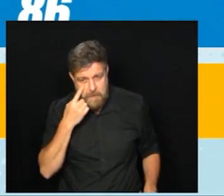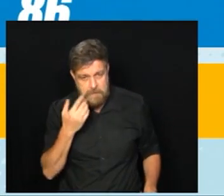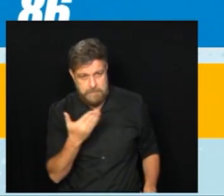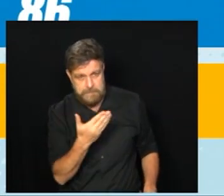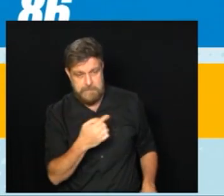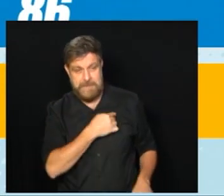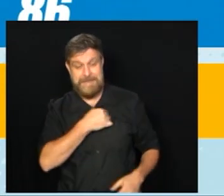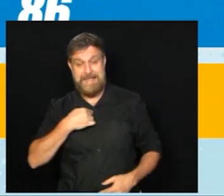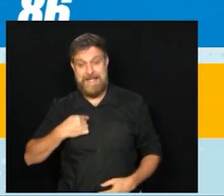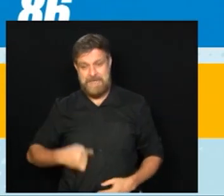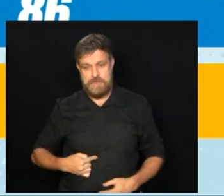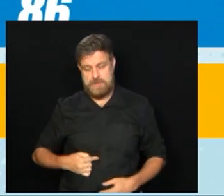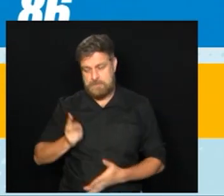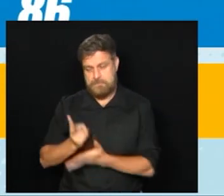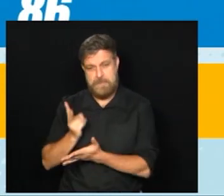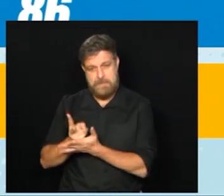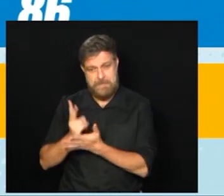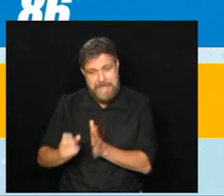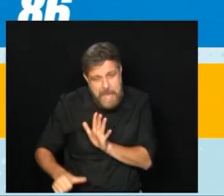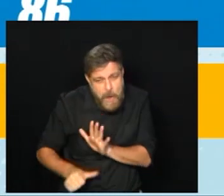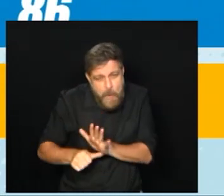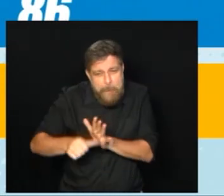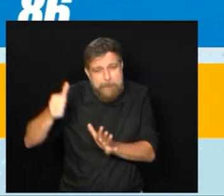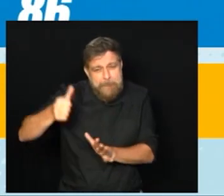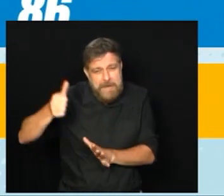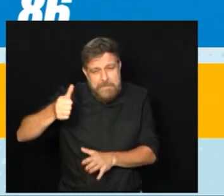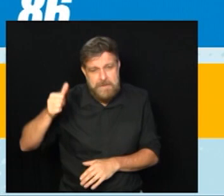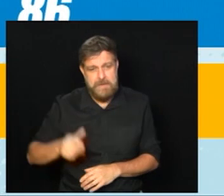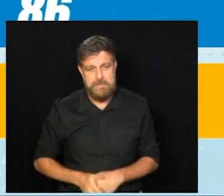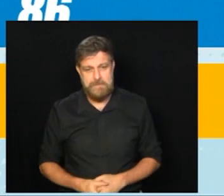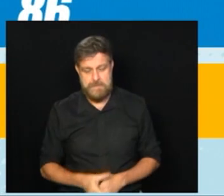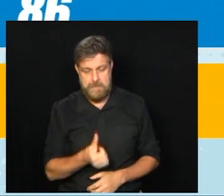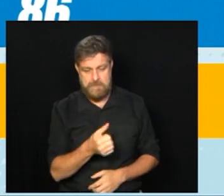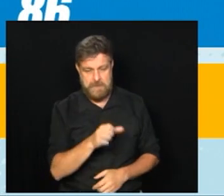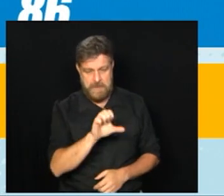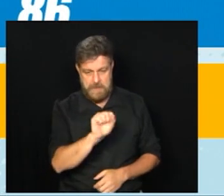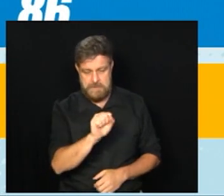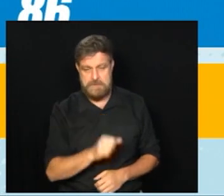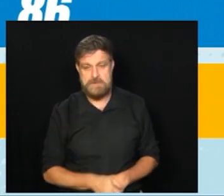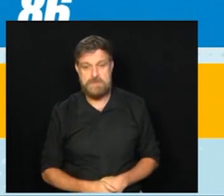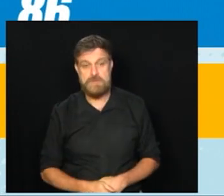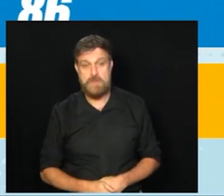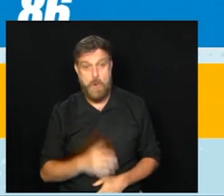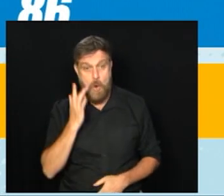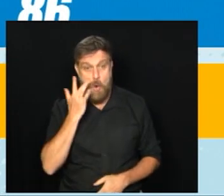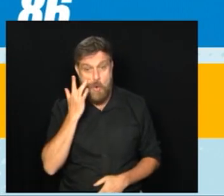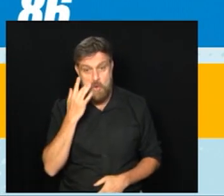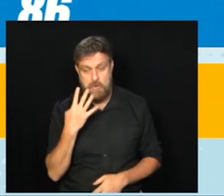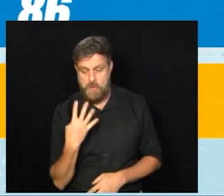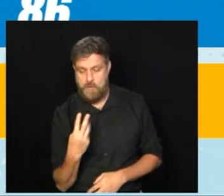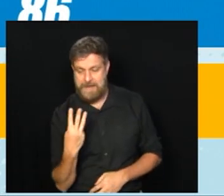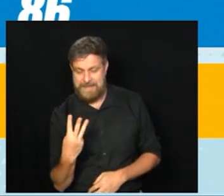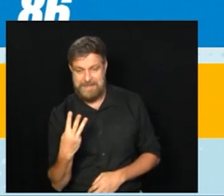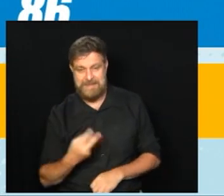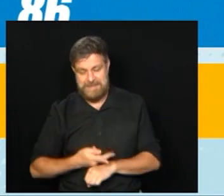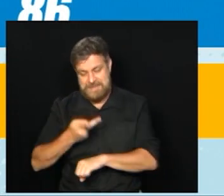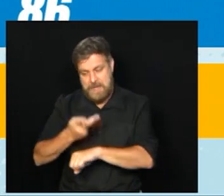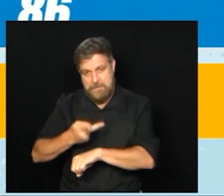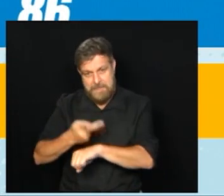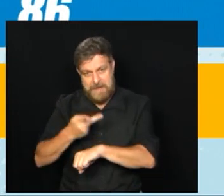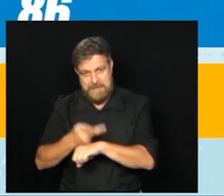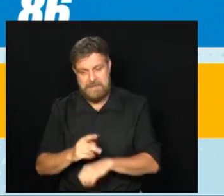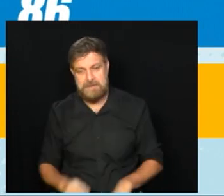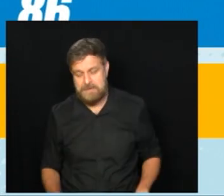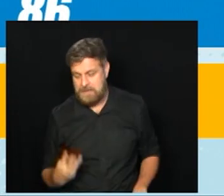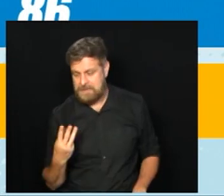A China permanece na 1ª colocação com 68 medalhas de ouro, 43 medalhas de